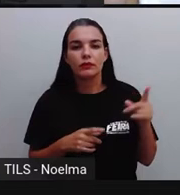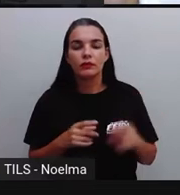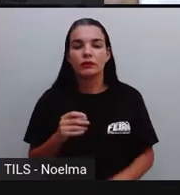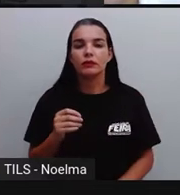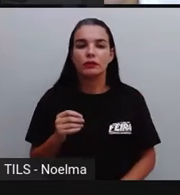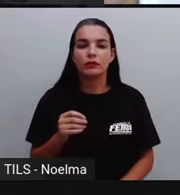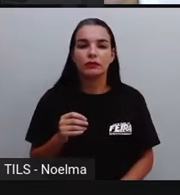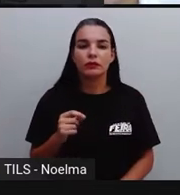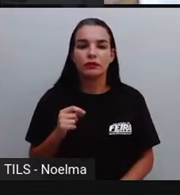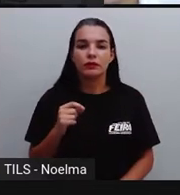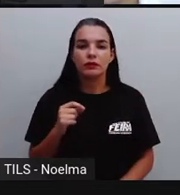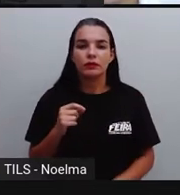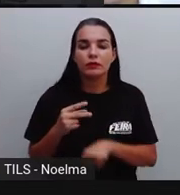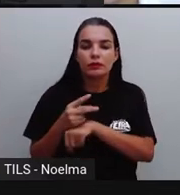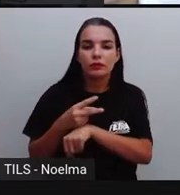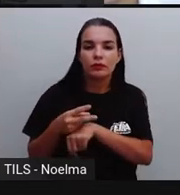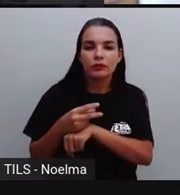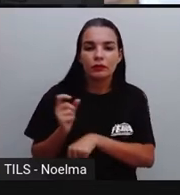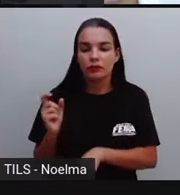Samuel,